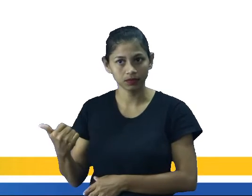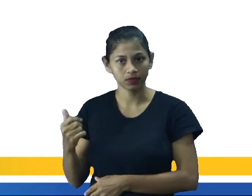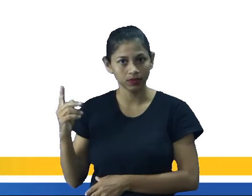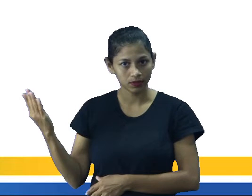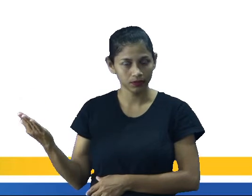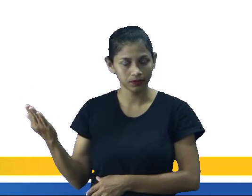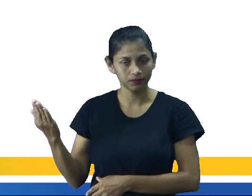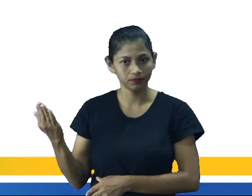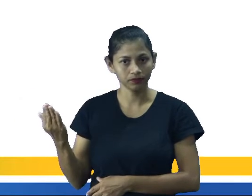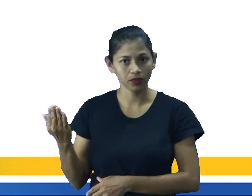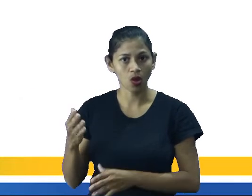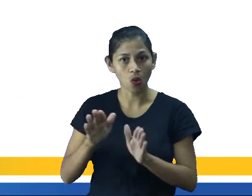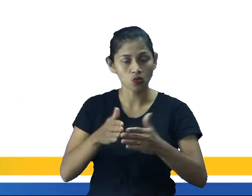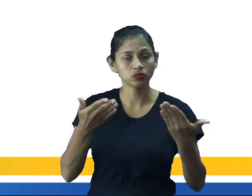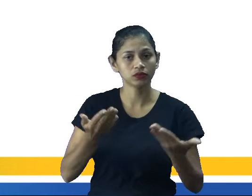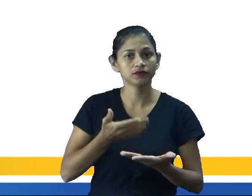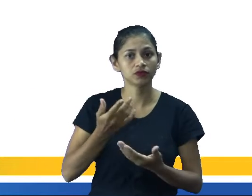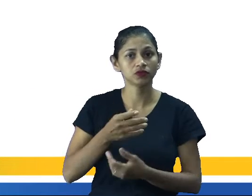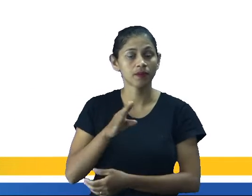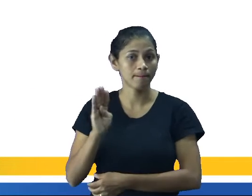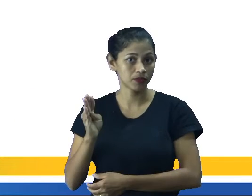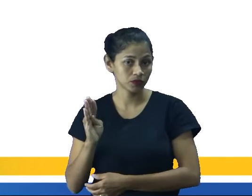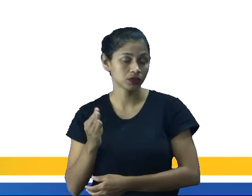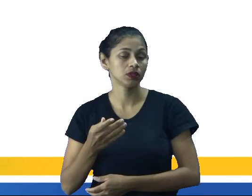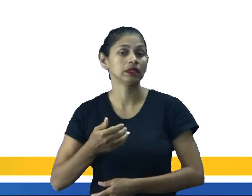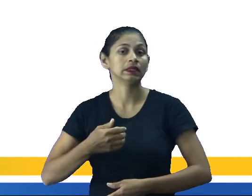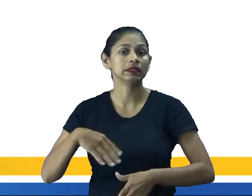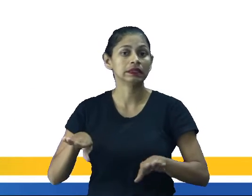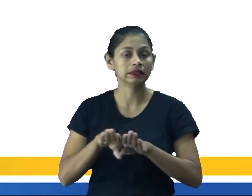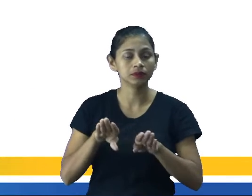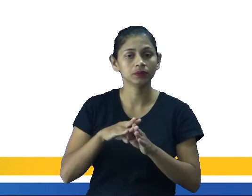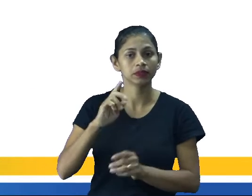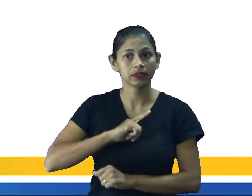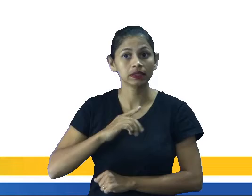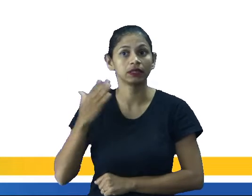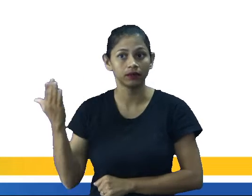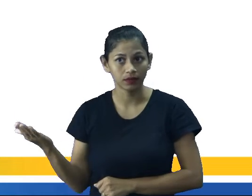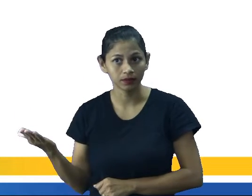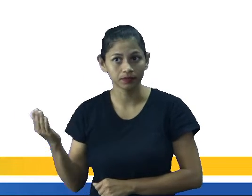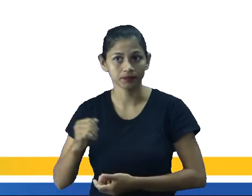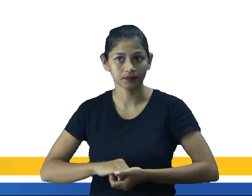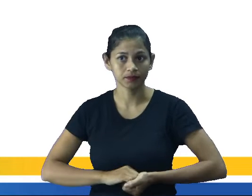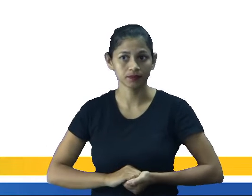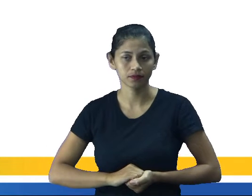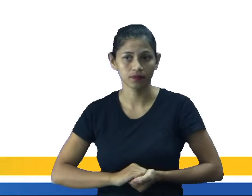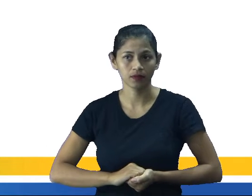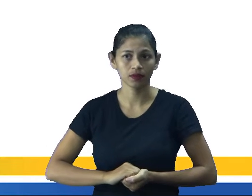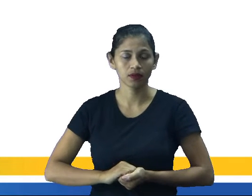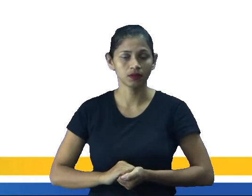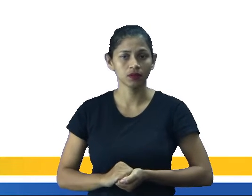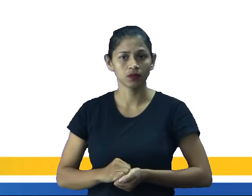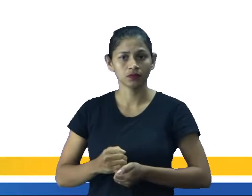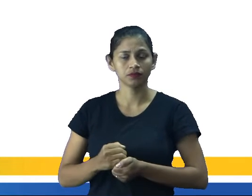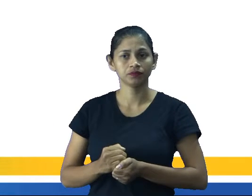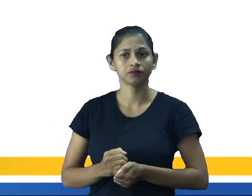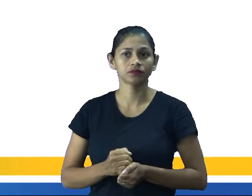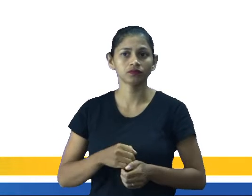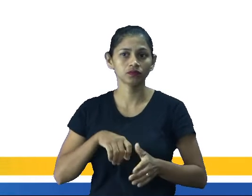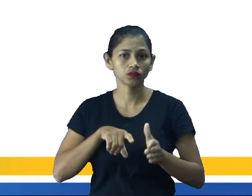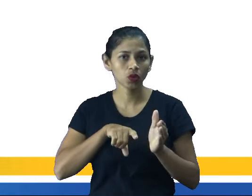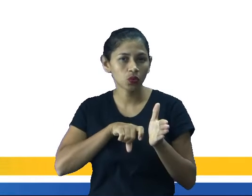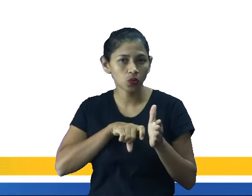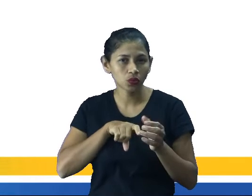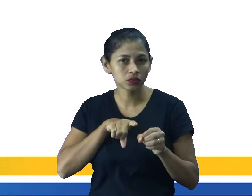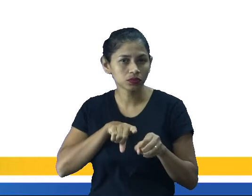essa principal diferença. Né? Por exemplo, se eu for falar, por exemplo, de organismos, nos procarióticos eu tenho a bactéria e a cianofícia.